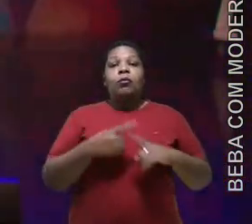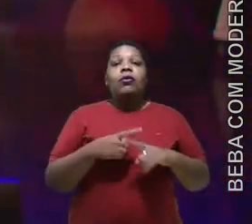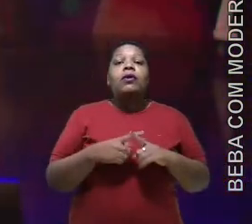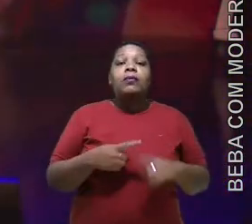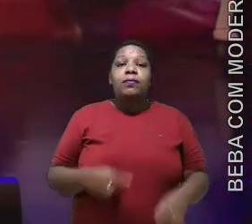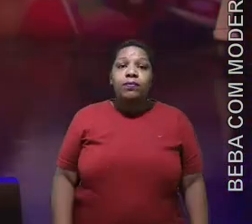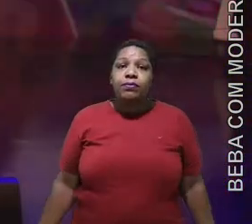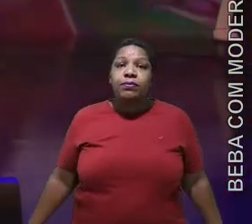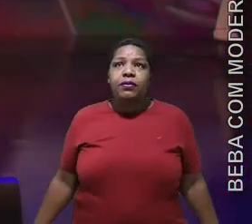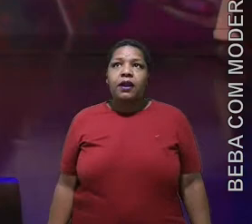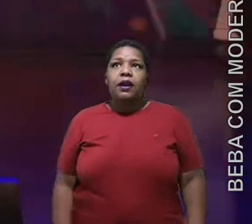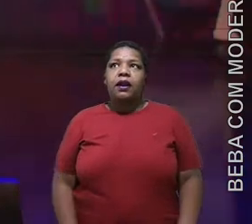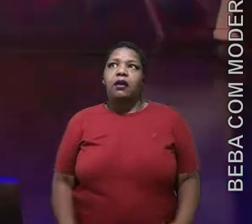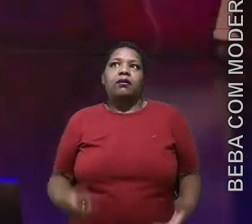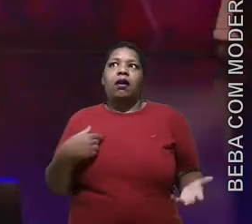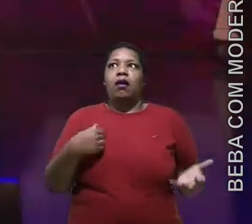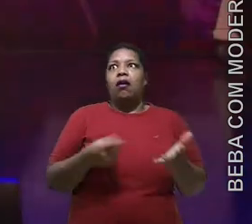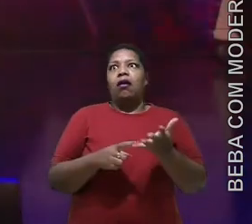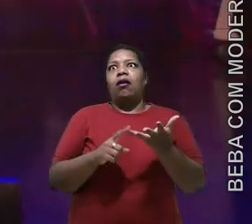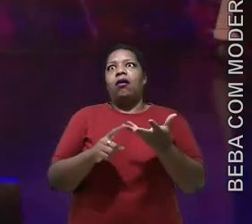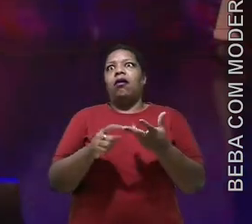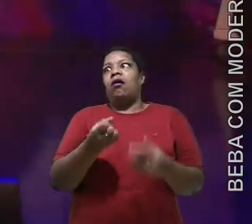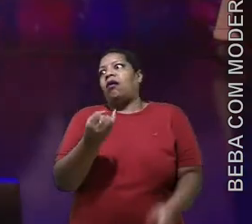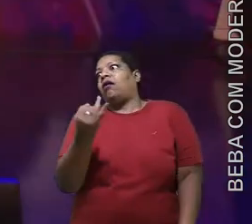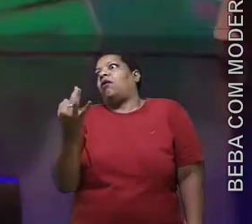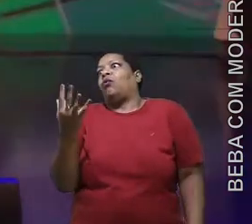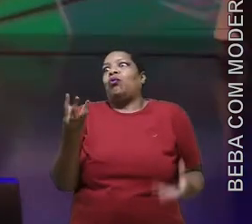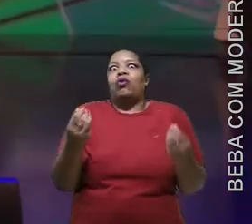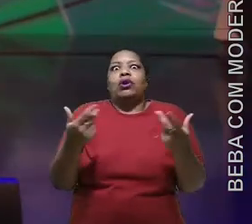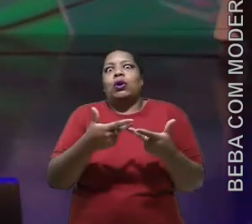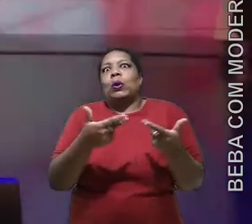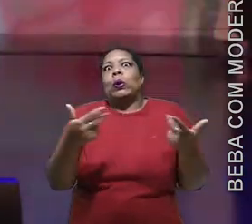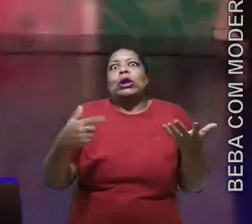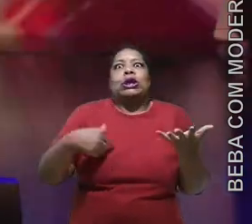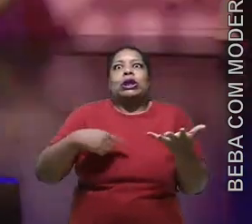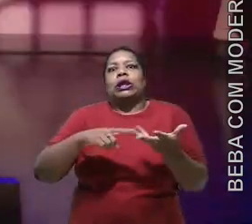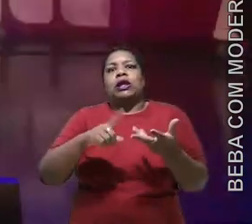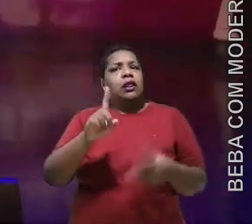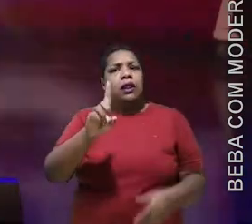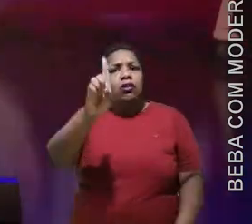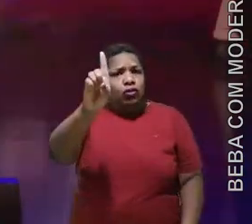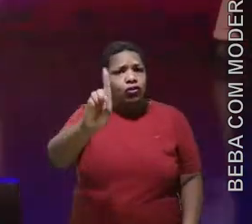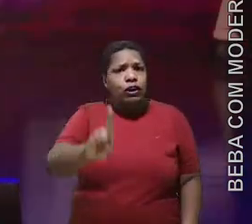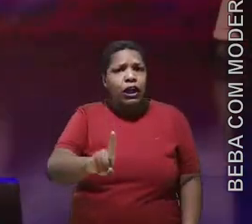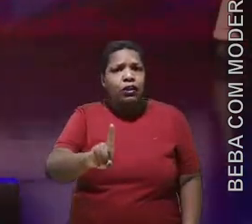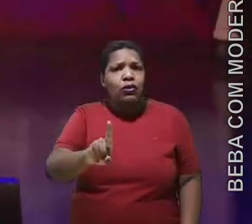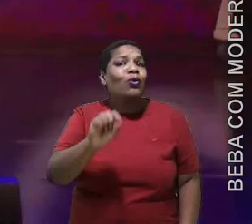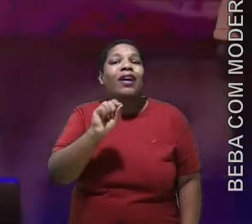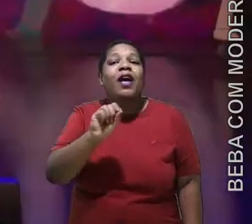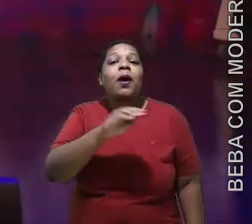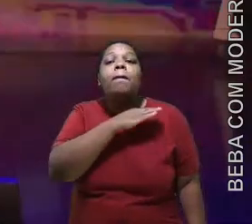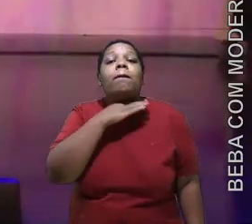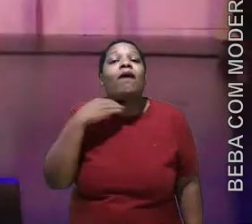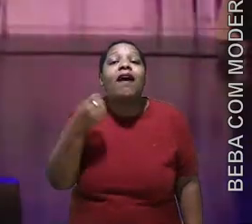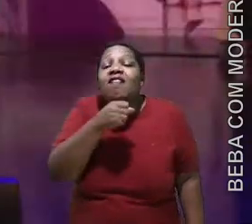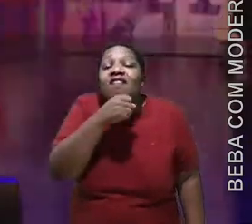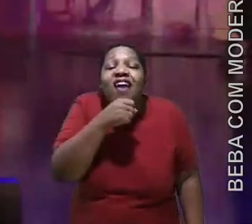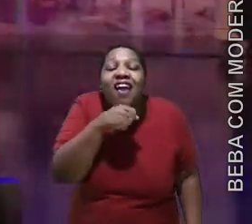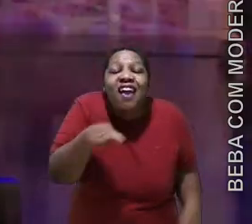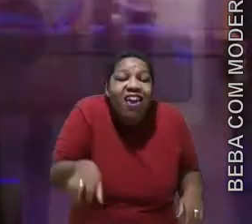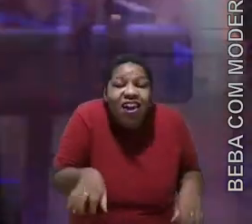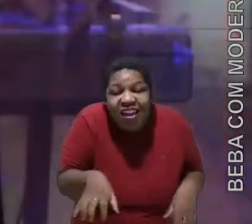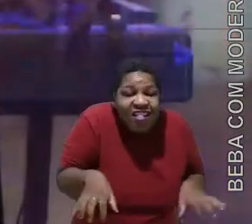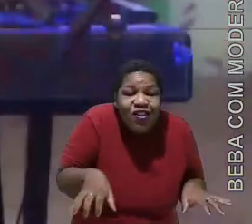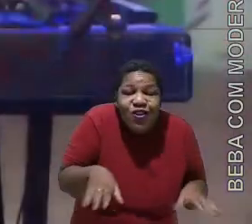não é muita coisa que a gente pede só o direito de morrer de velho tranquilo